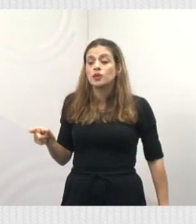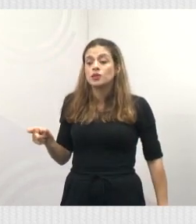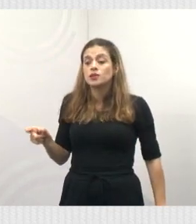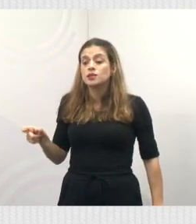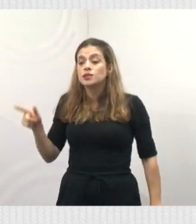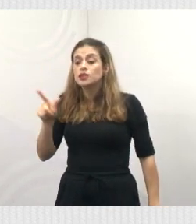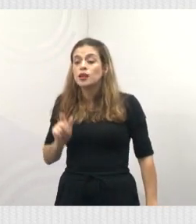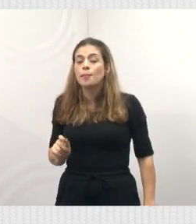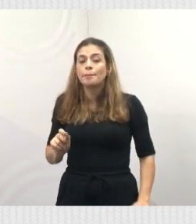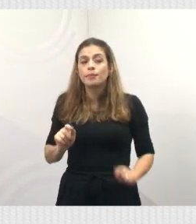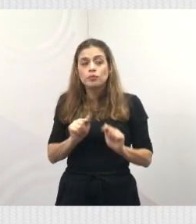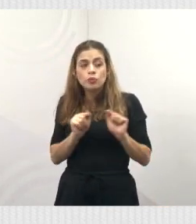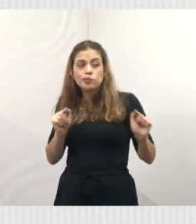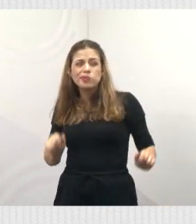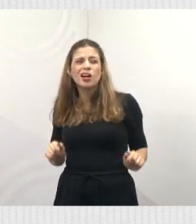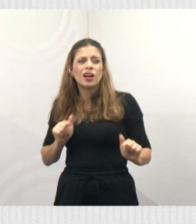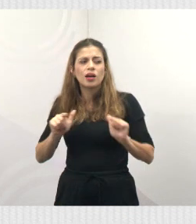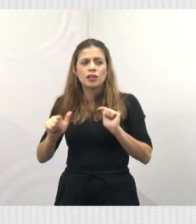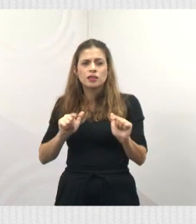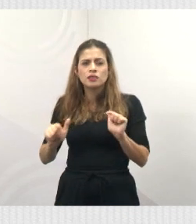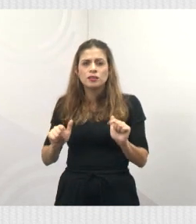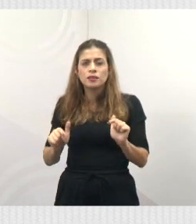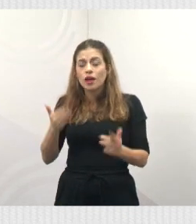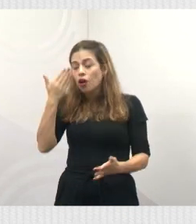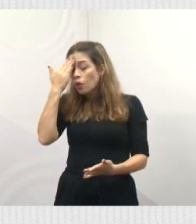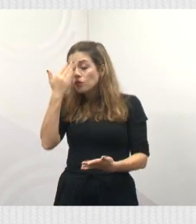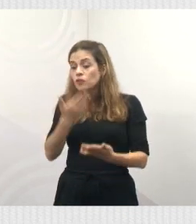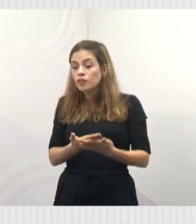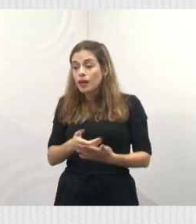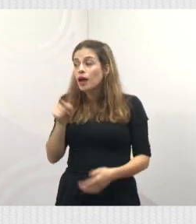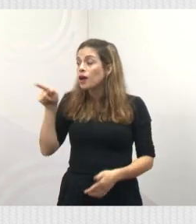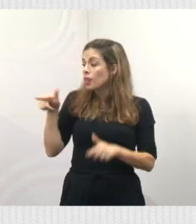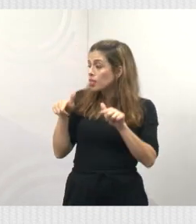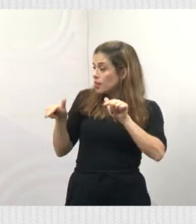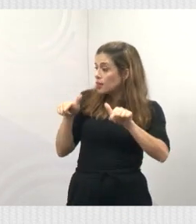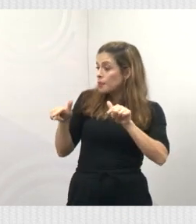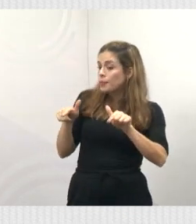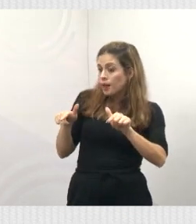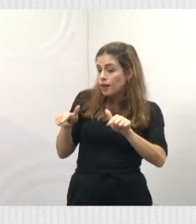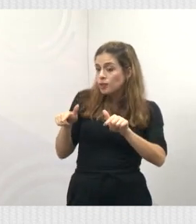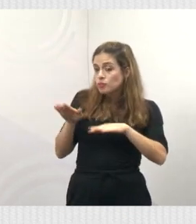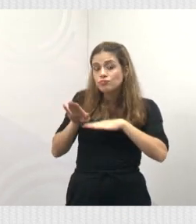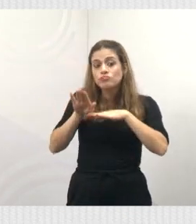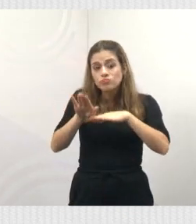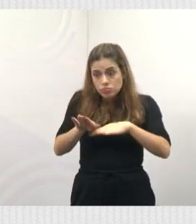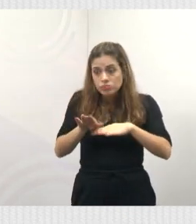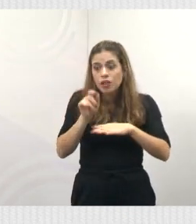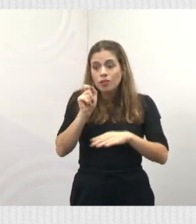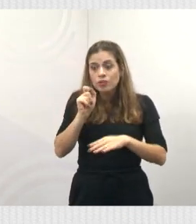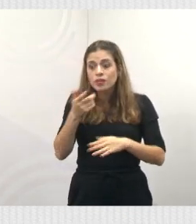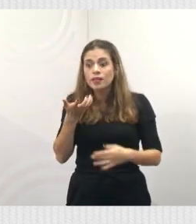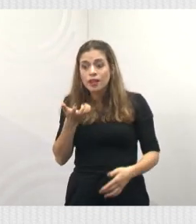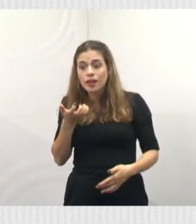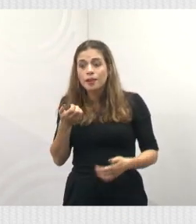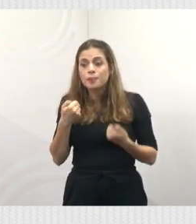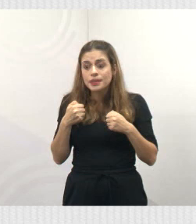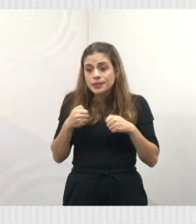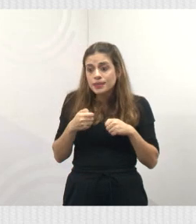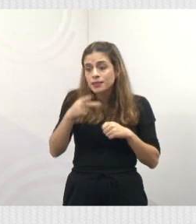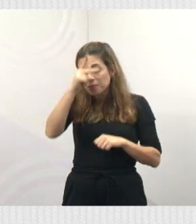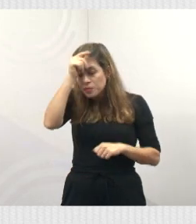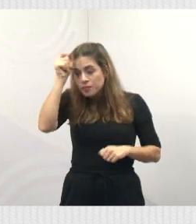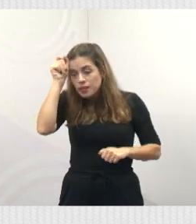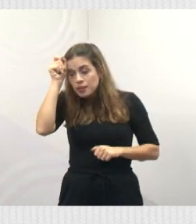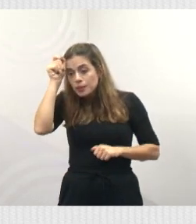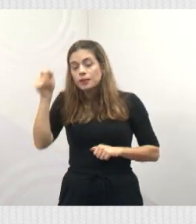serviço público, para poder confiar que ele vai fazer um trabalho em prol de suas diretrizes máximas. Então, eles apontam